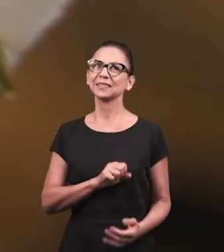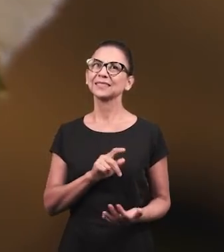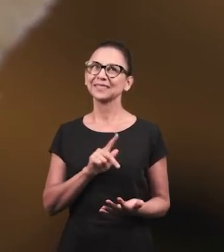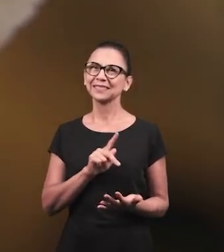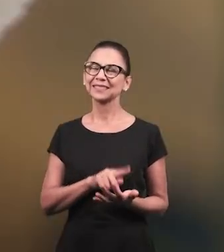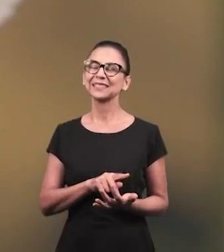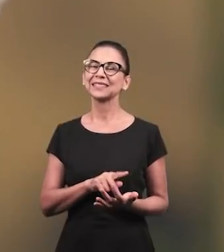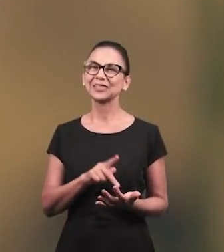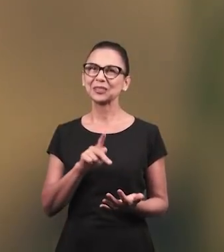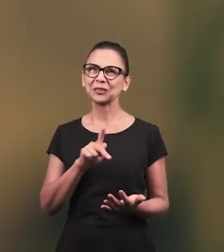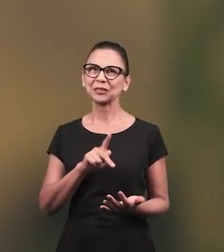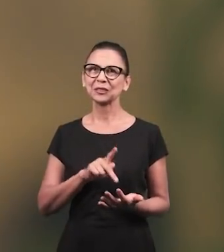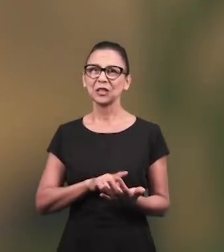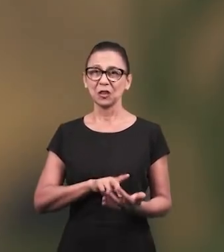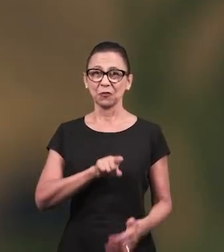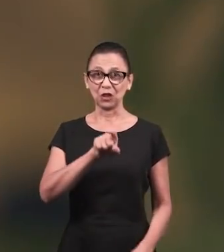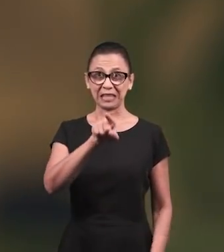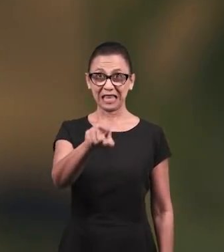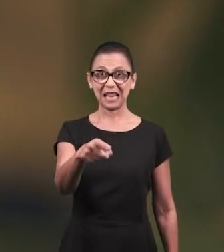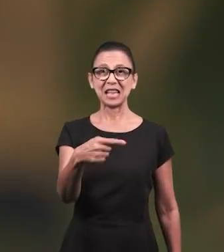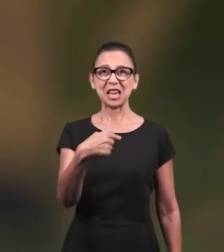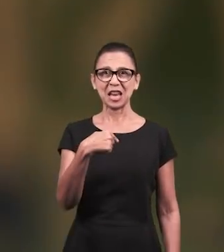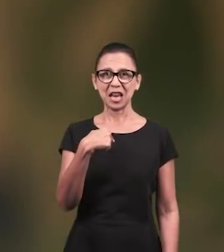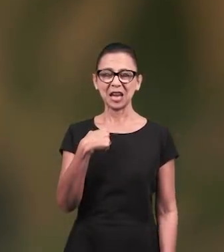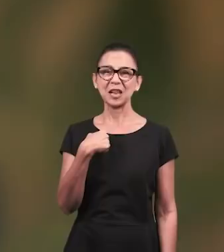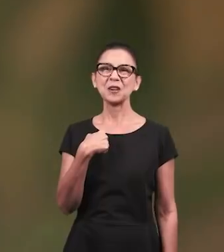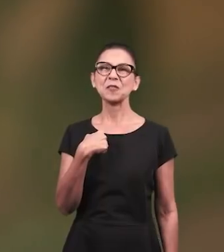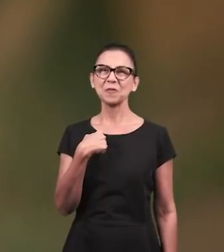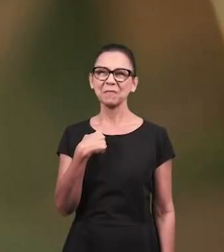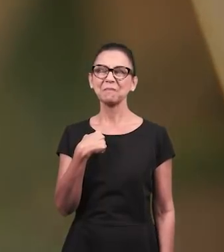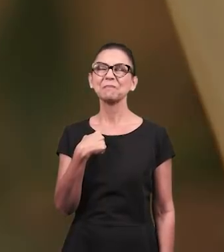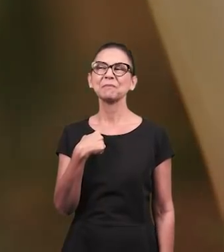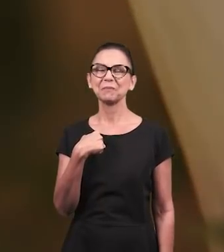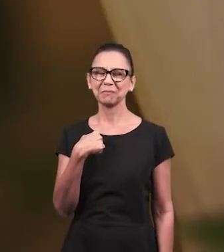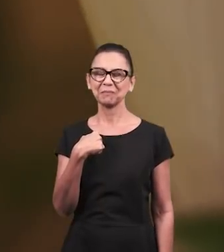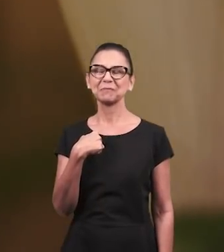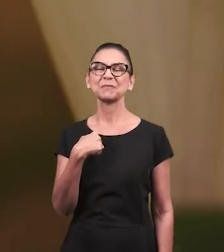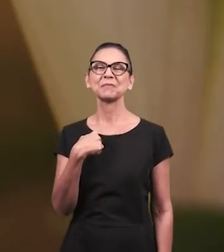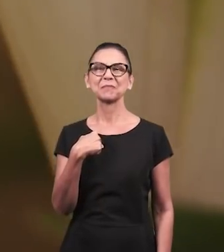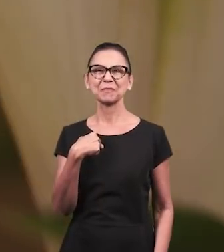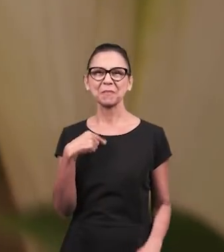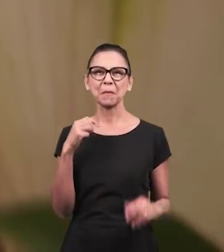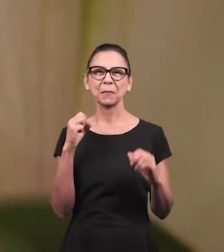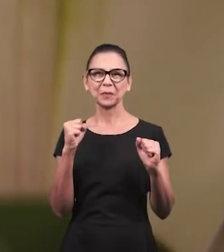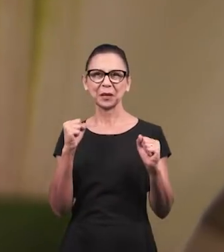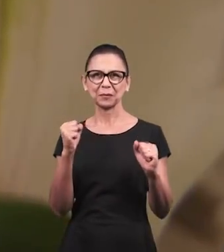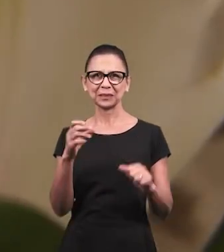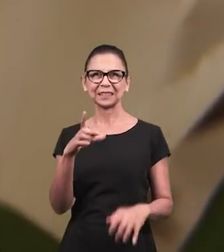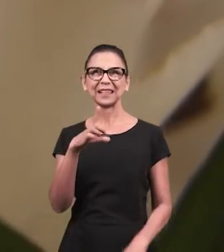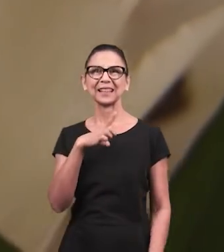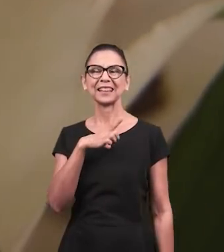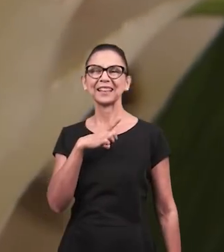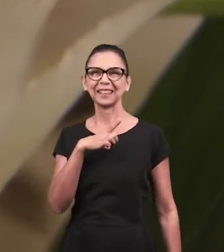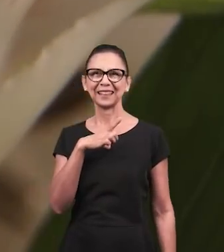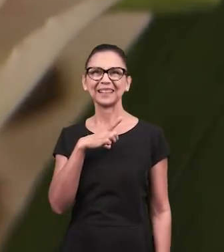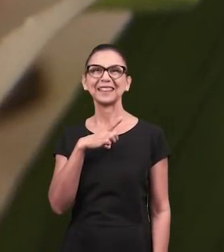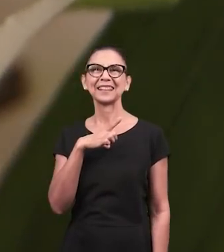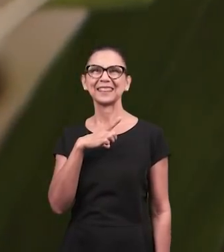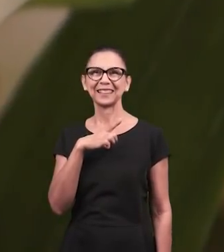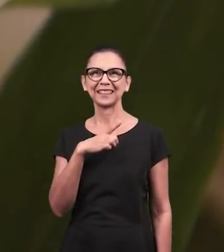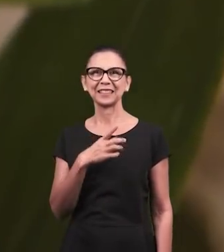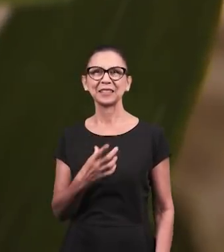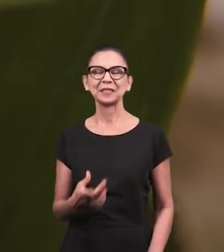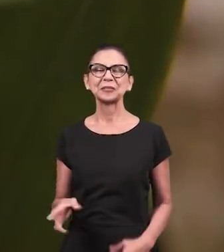o amor verdadeiro que o homem pode